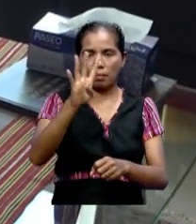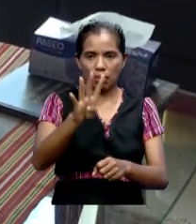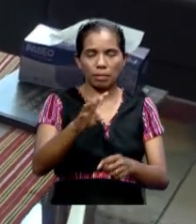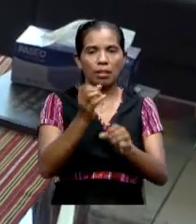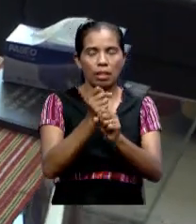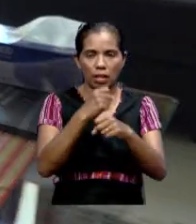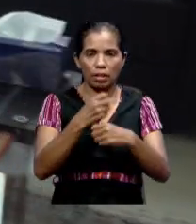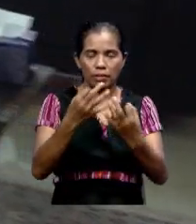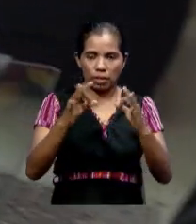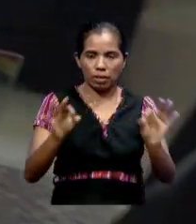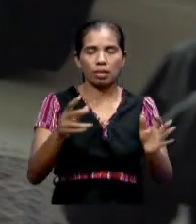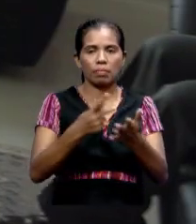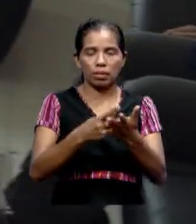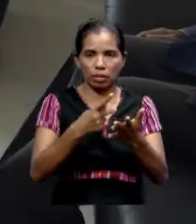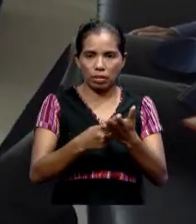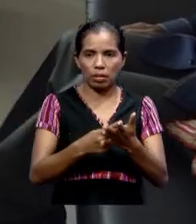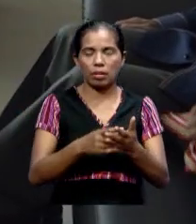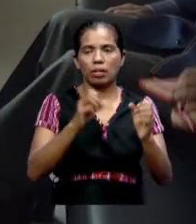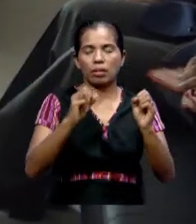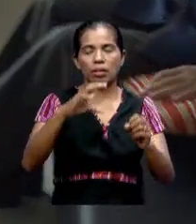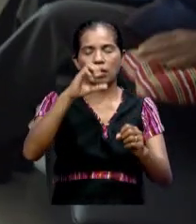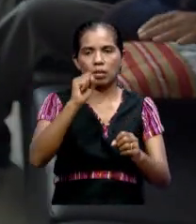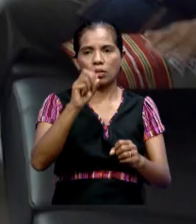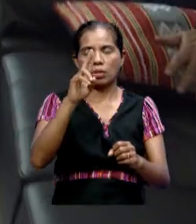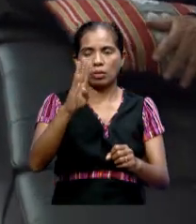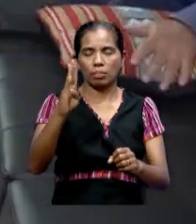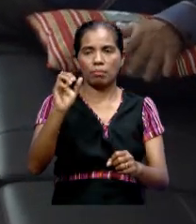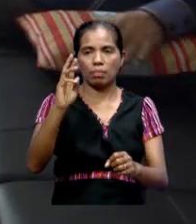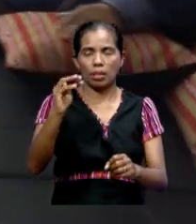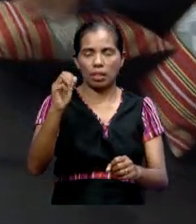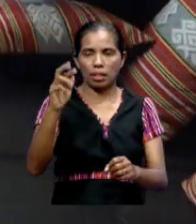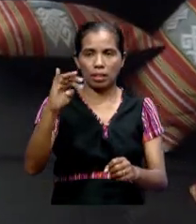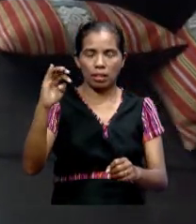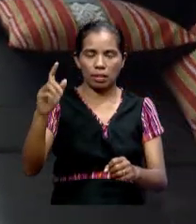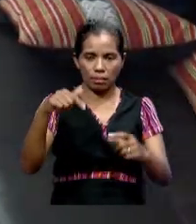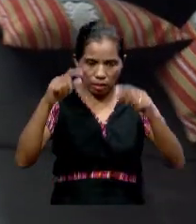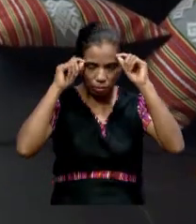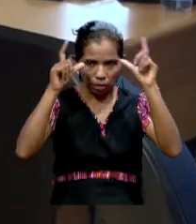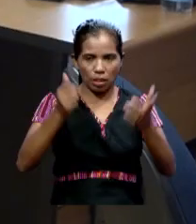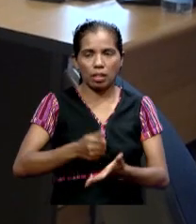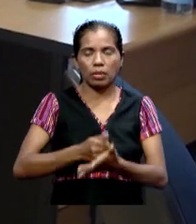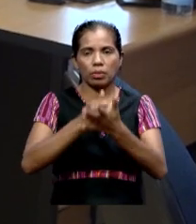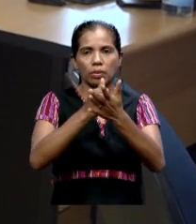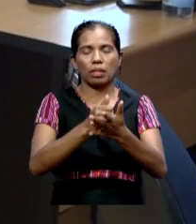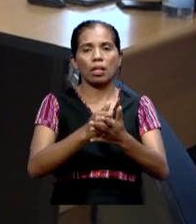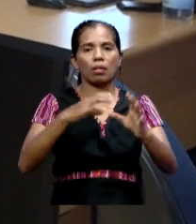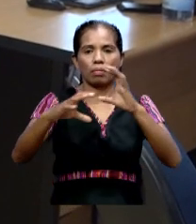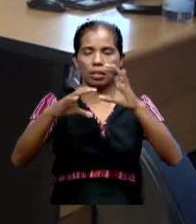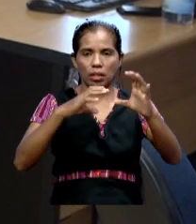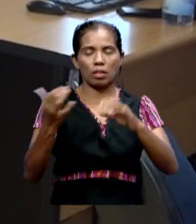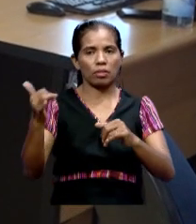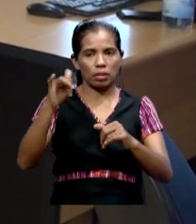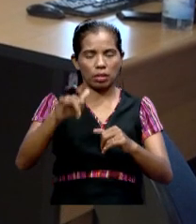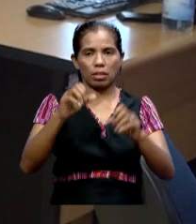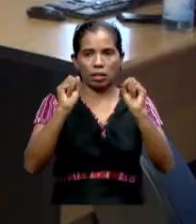finaliza. Projeto fibra óptica cabo submarina mai Timor-Leste non ne bela facilita operador telecomunicação sira hodi